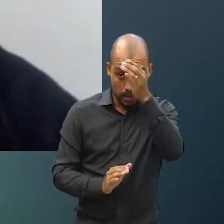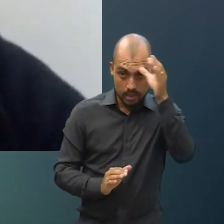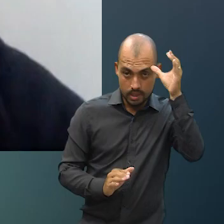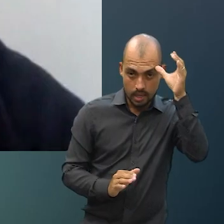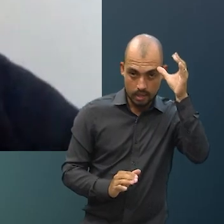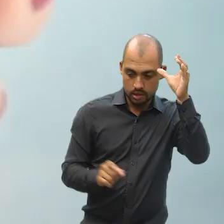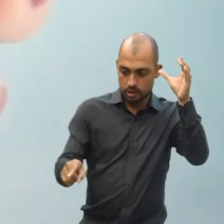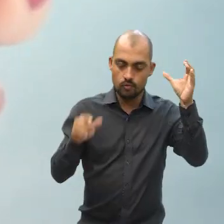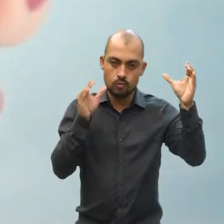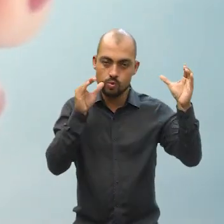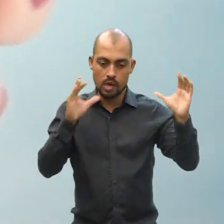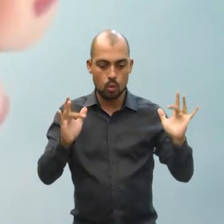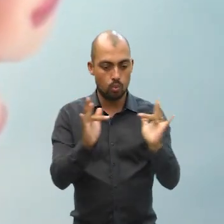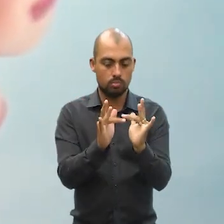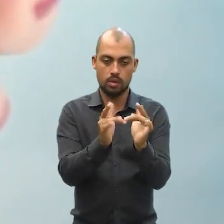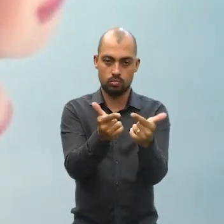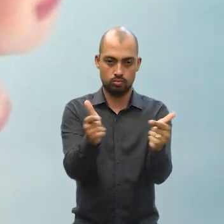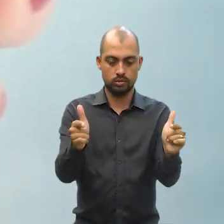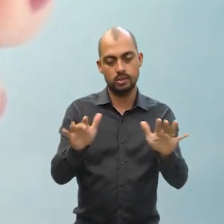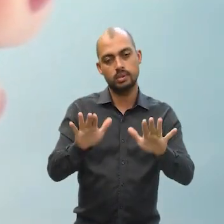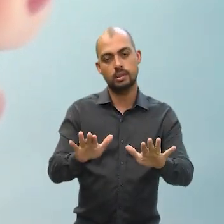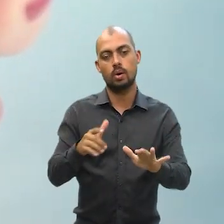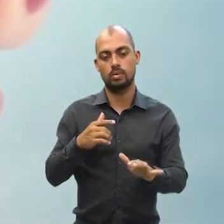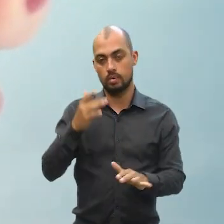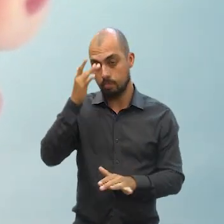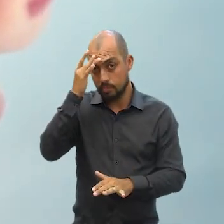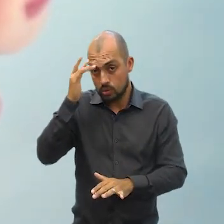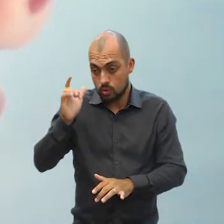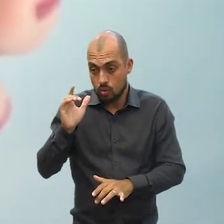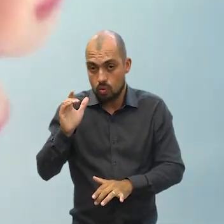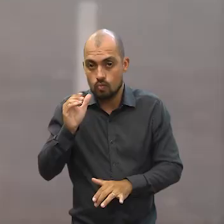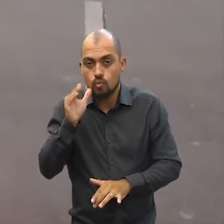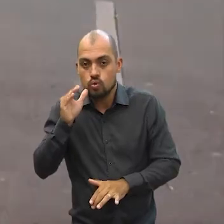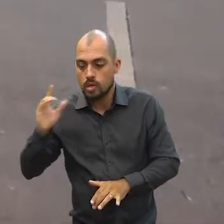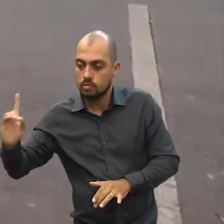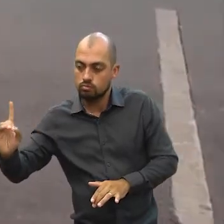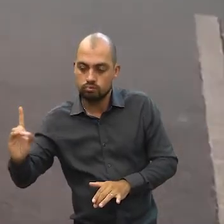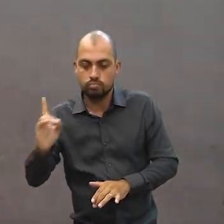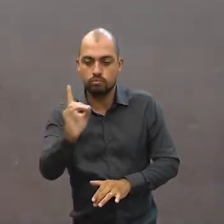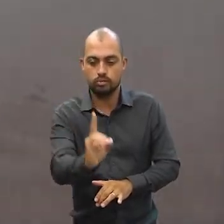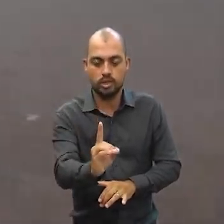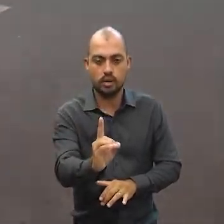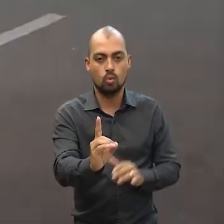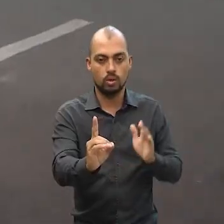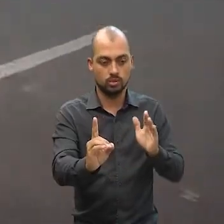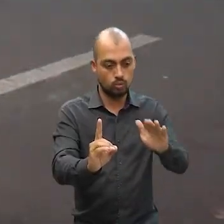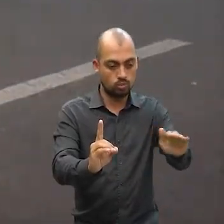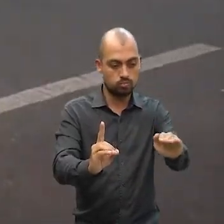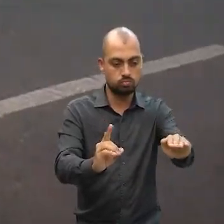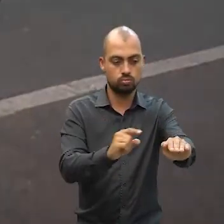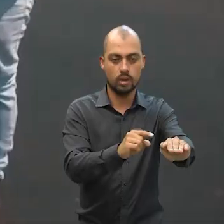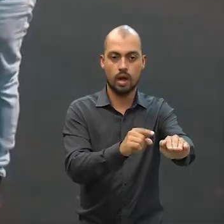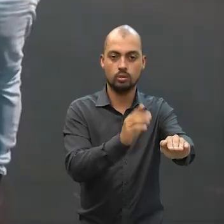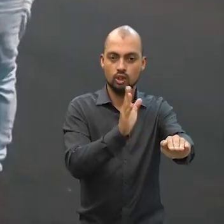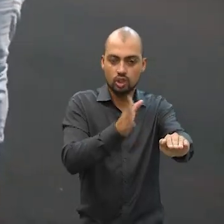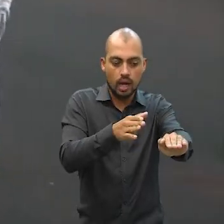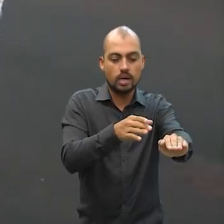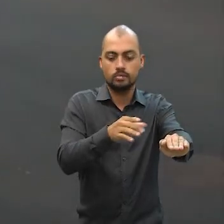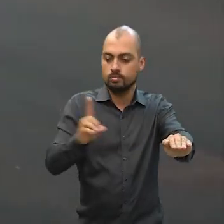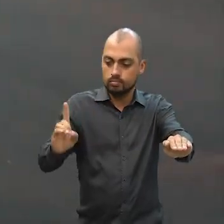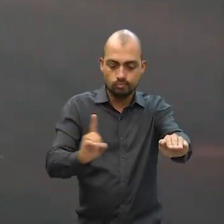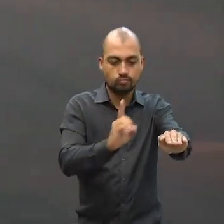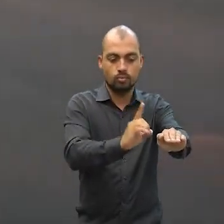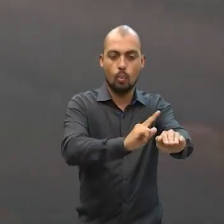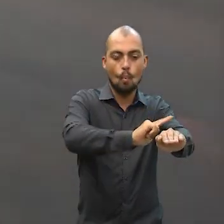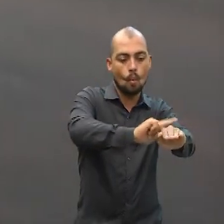né, a partir do princípio que ele está indo lavar o carro, então quando ele chega o carro está estacionado, ele simplesmente dali mesmo